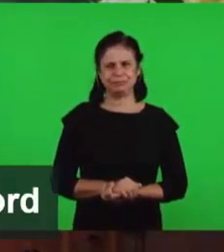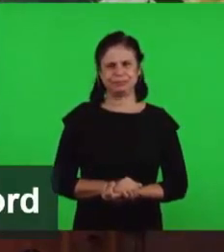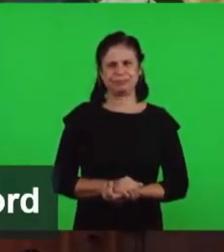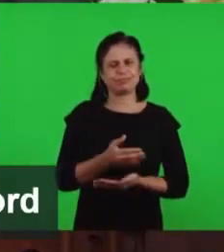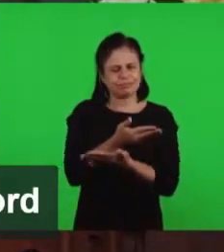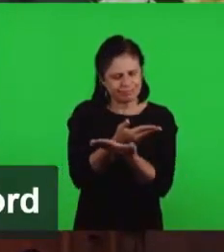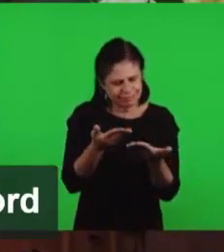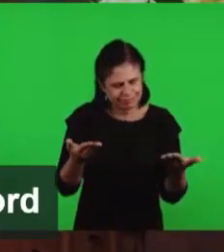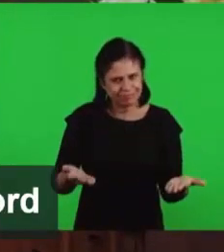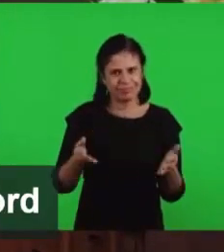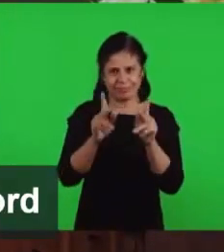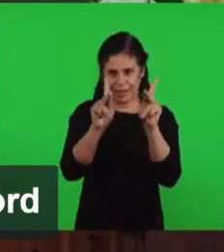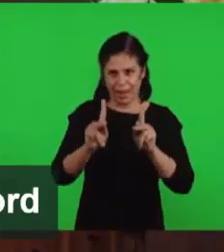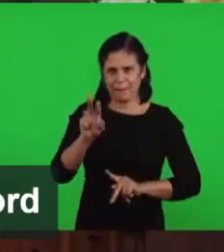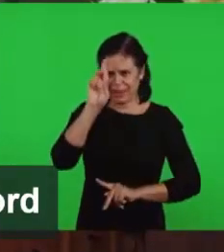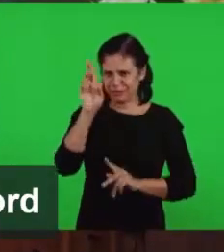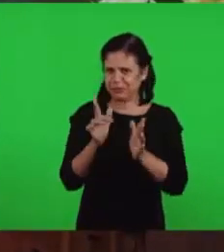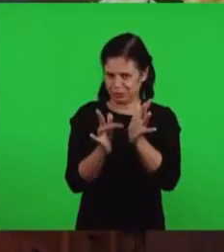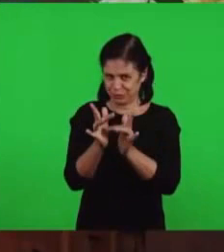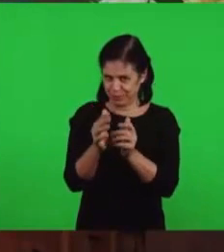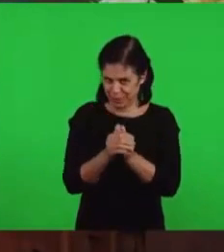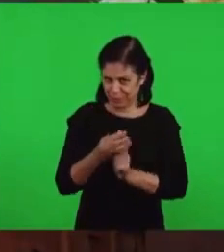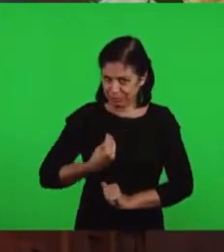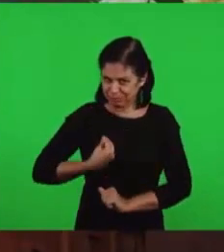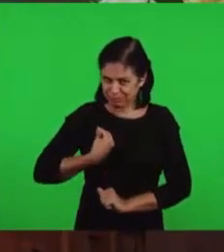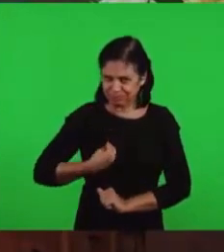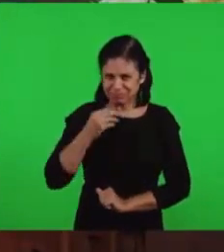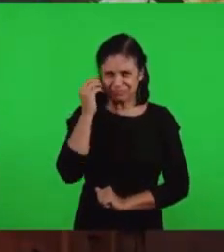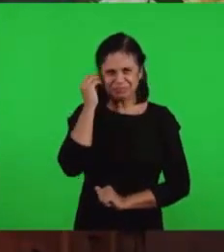eu Saúdo os irmãos com a paz do Senhor